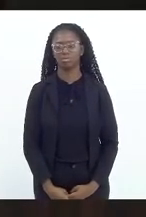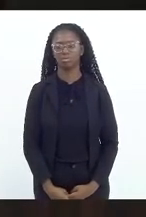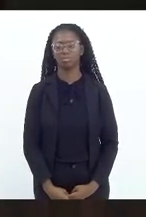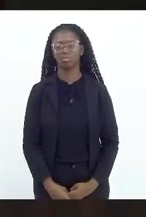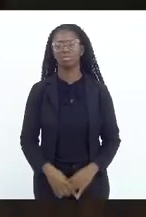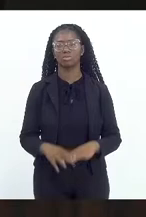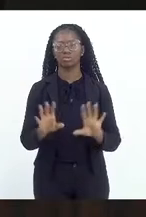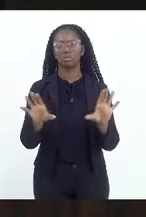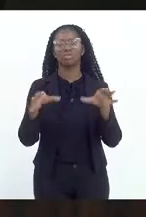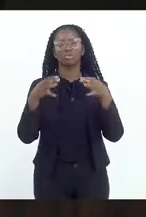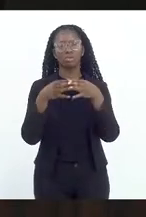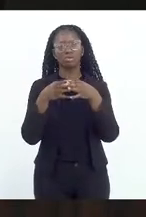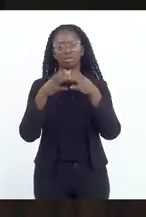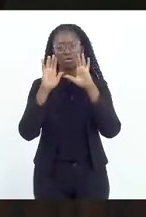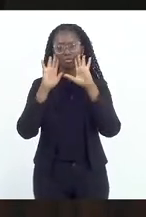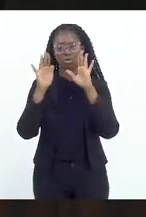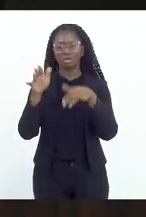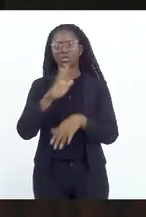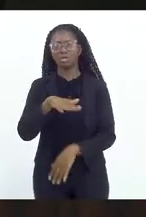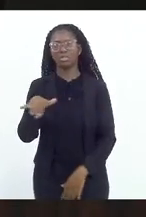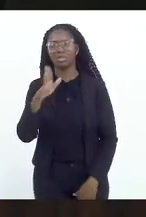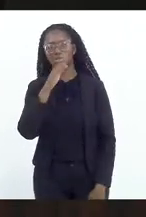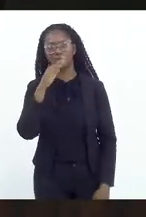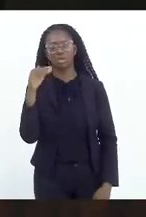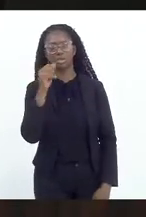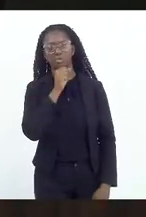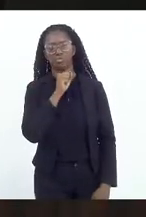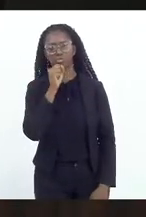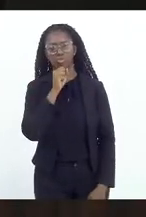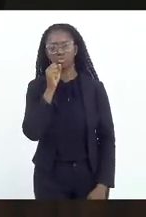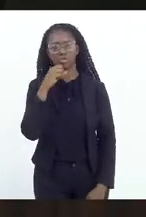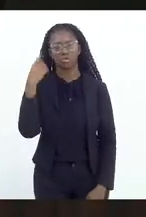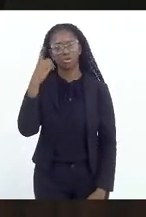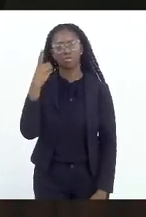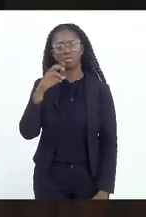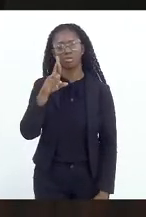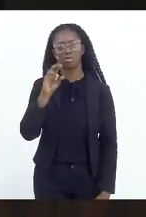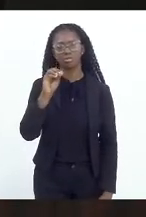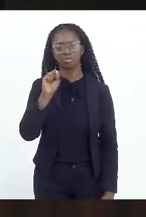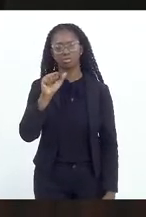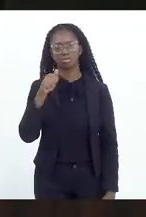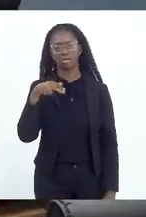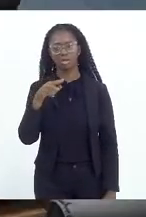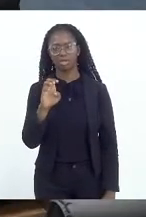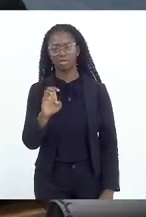dos Assuntos da Criança, do Adolescente e Idoso, deputada Rosane Félix.